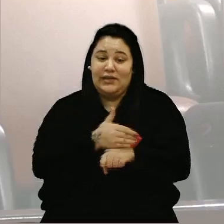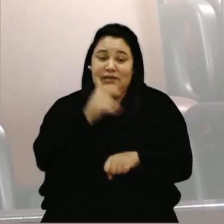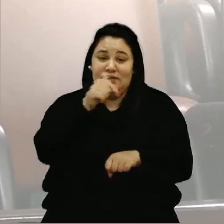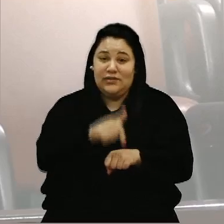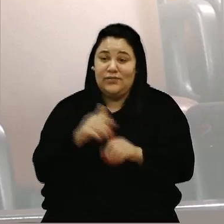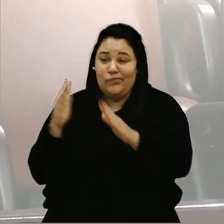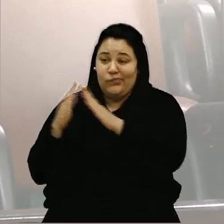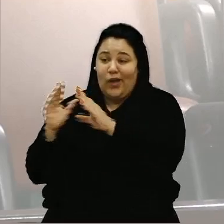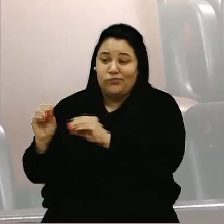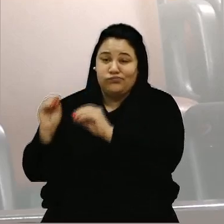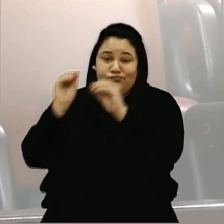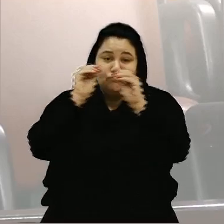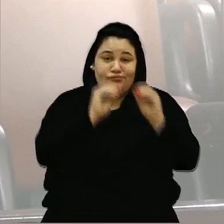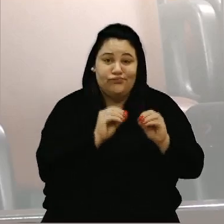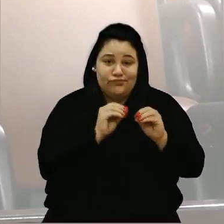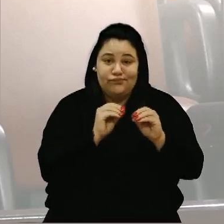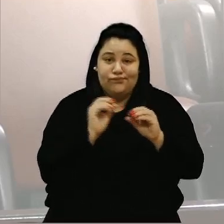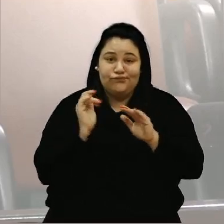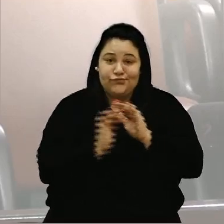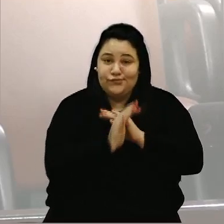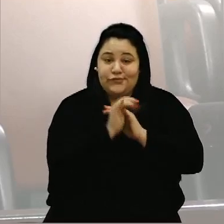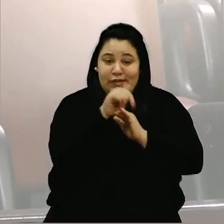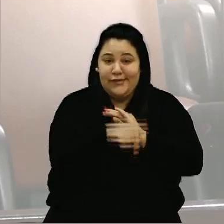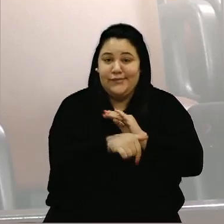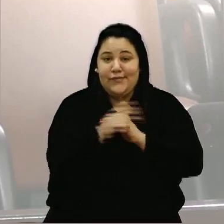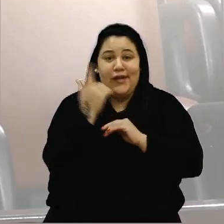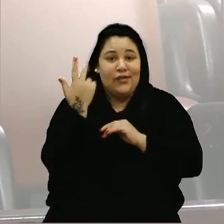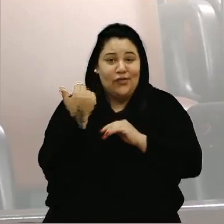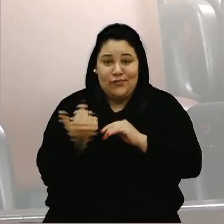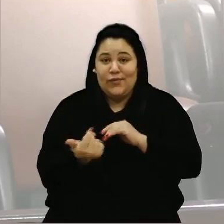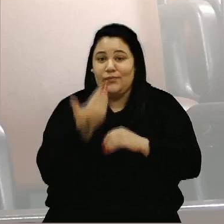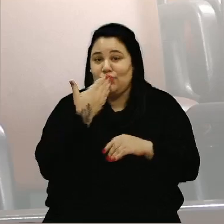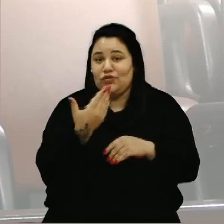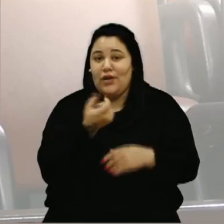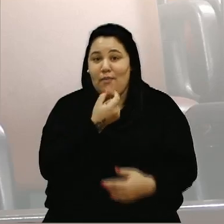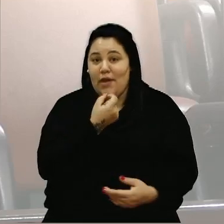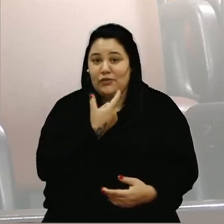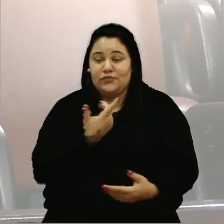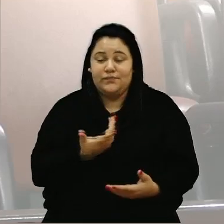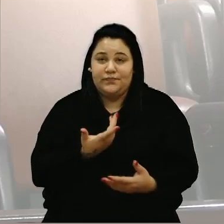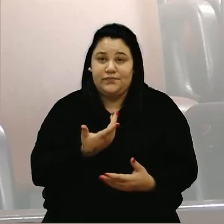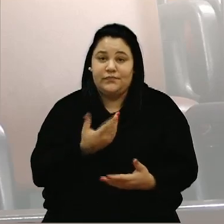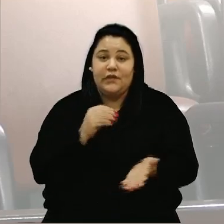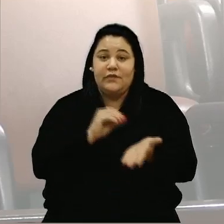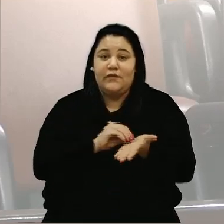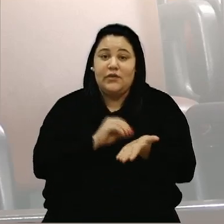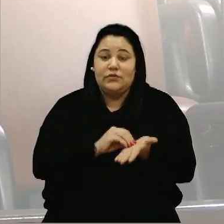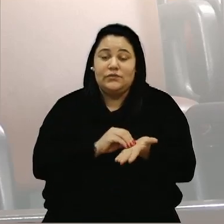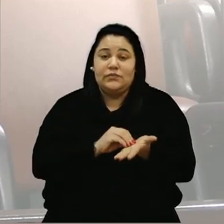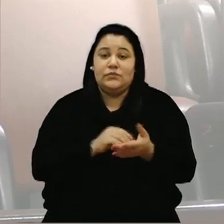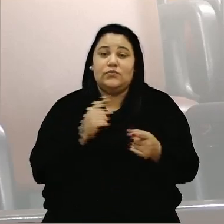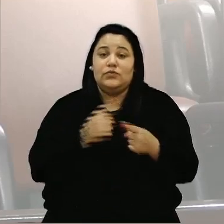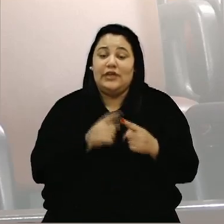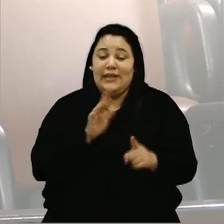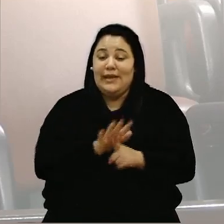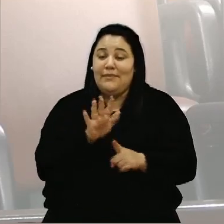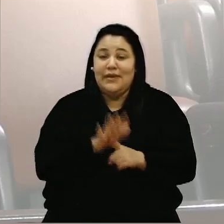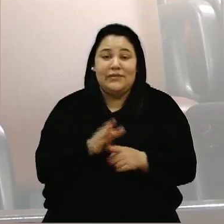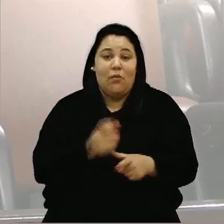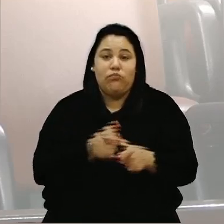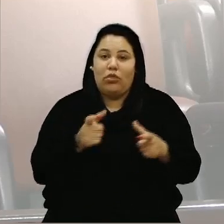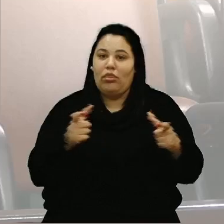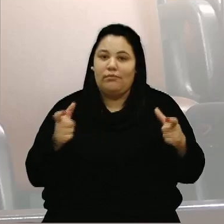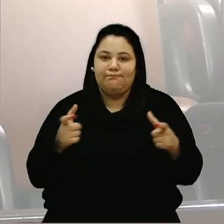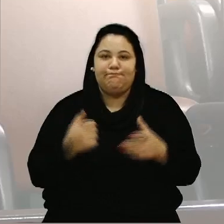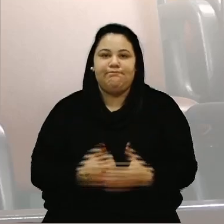Caxias do Sul. Era normal que esse remédio ficaria em falta porque a demanda aumentou muito essa demanda. Para